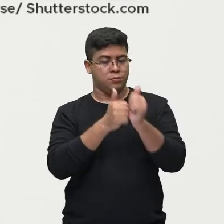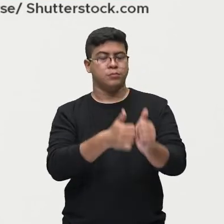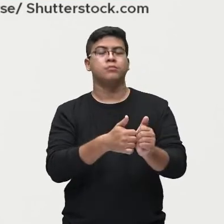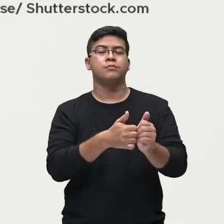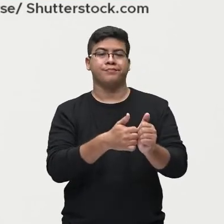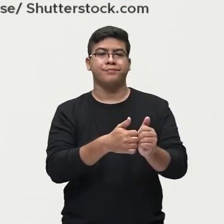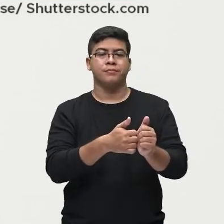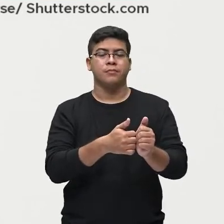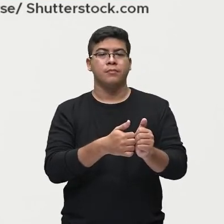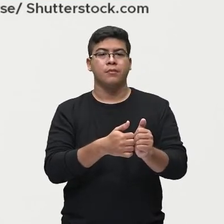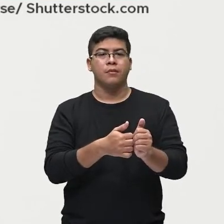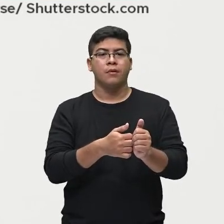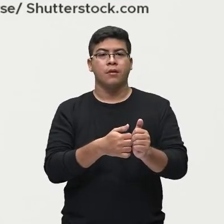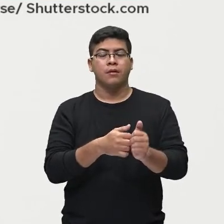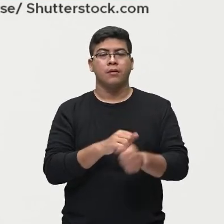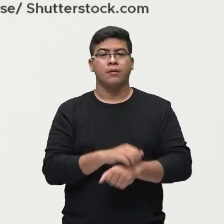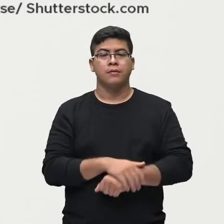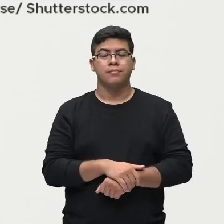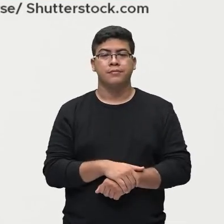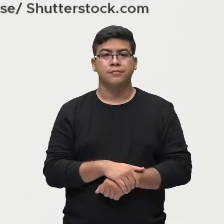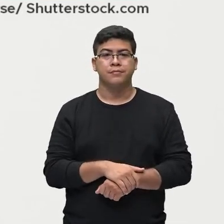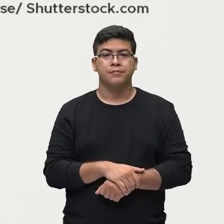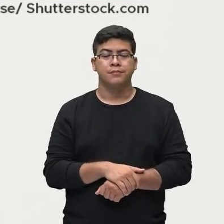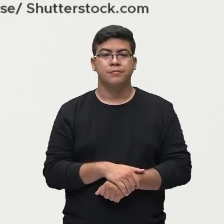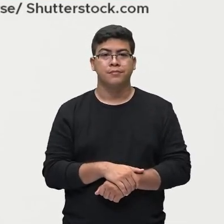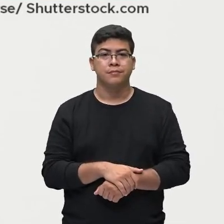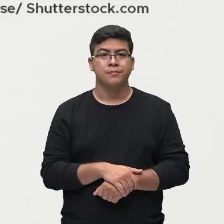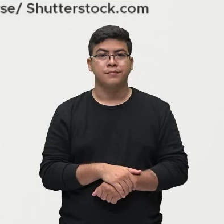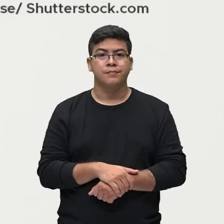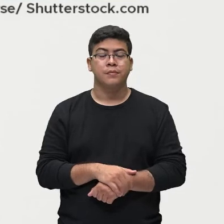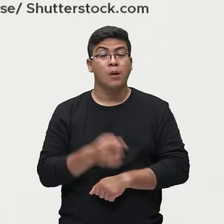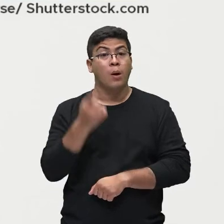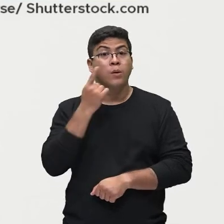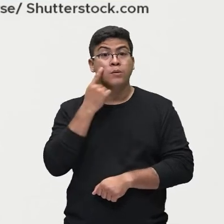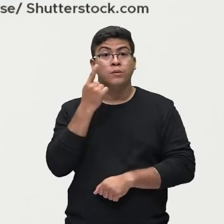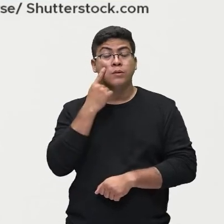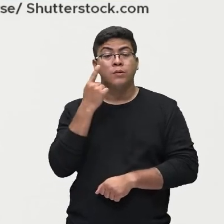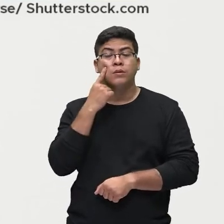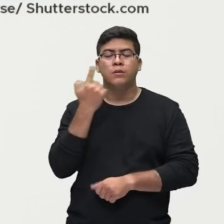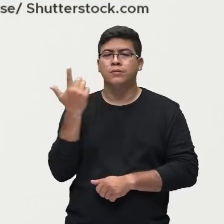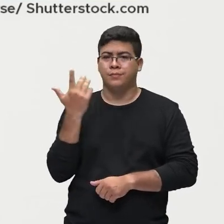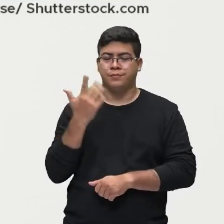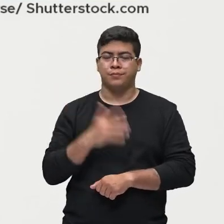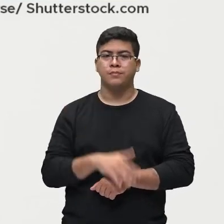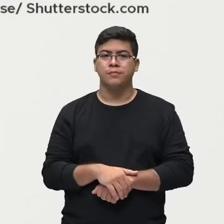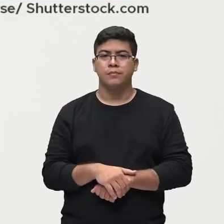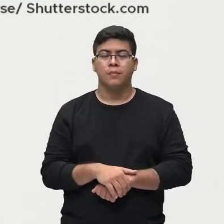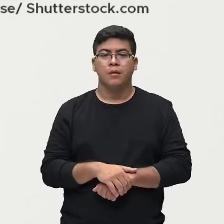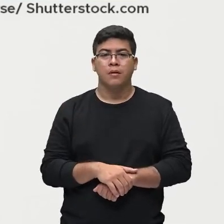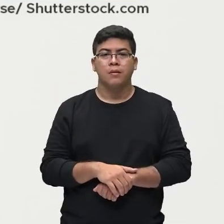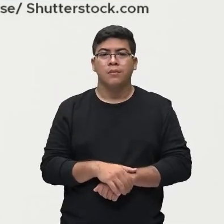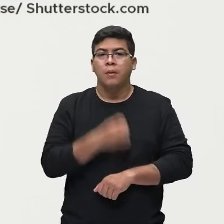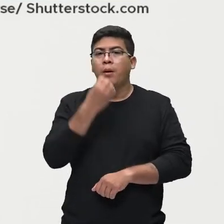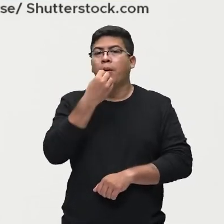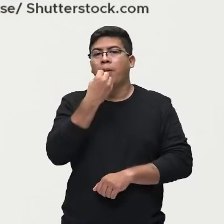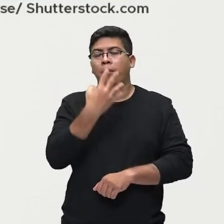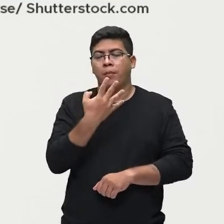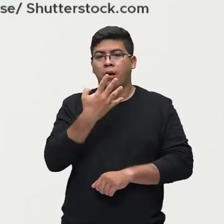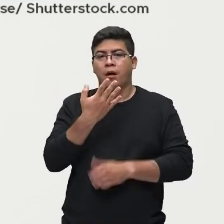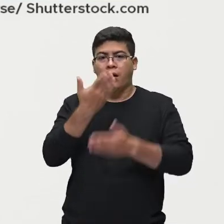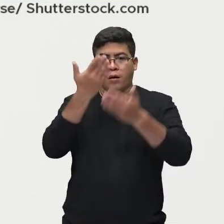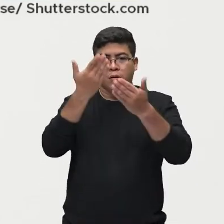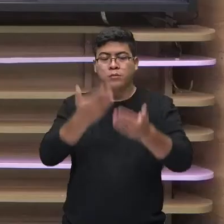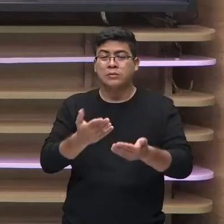Então, ok? Vamos então, olha só, preste atenção nessa situação então. O fazer o bem é